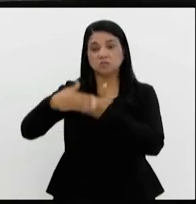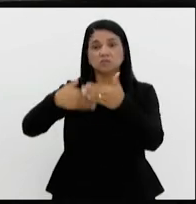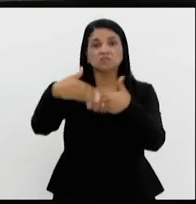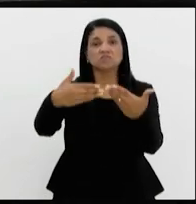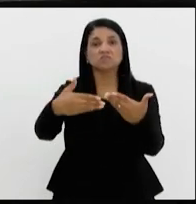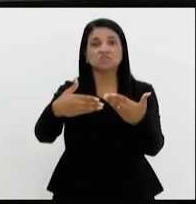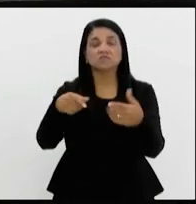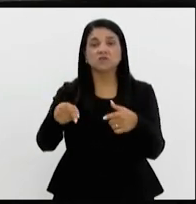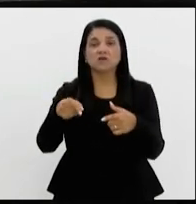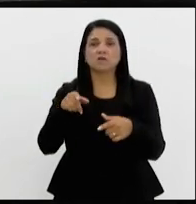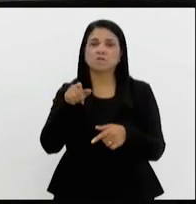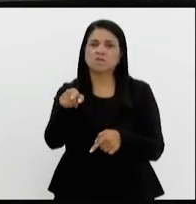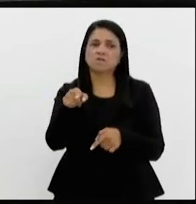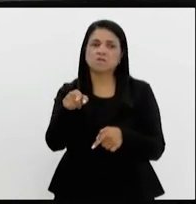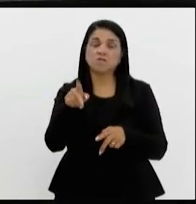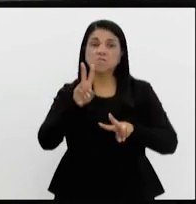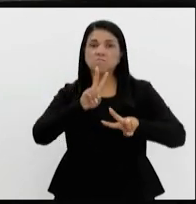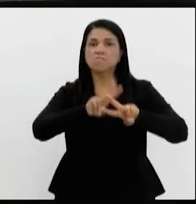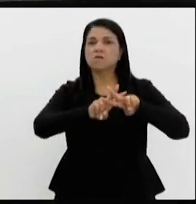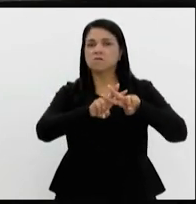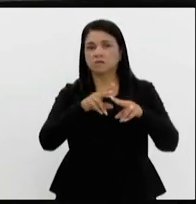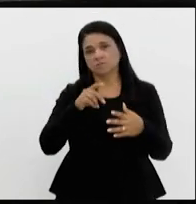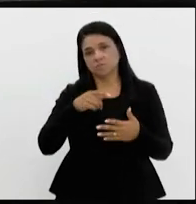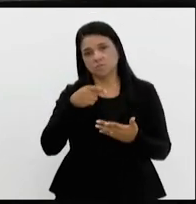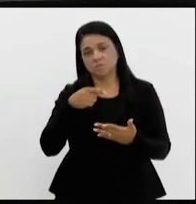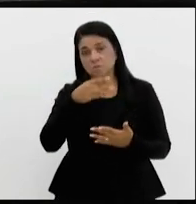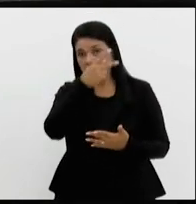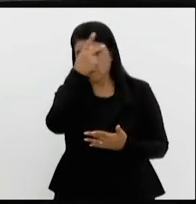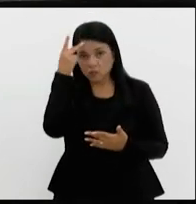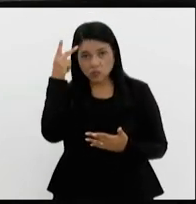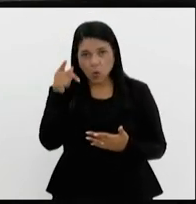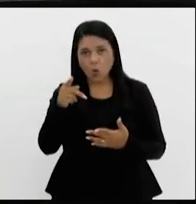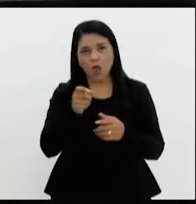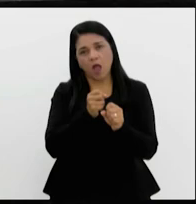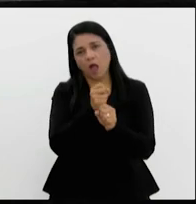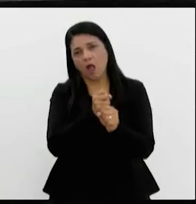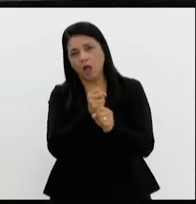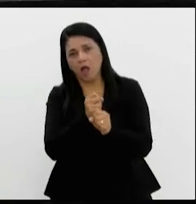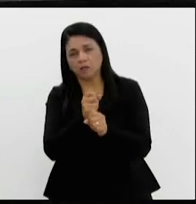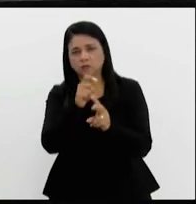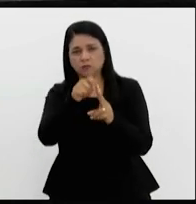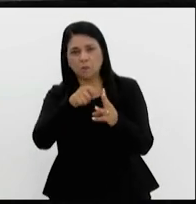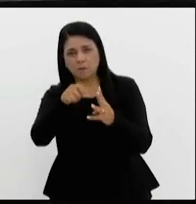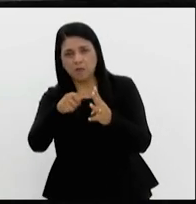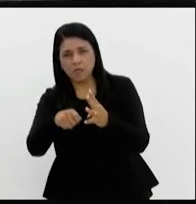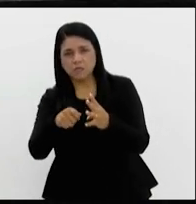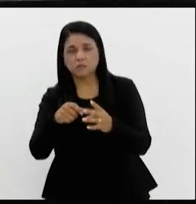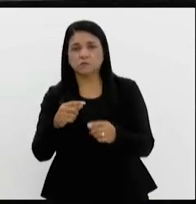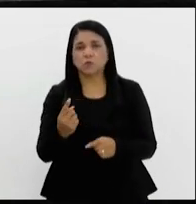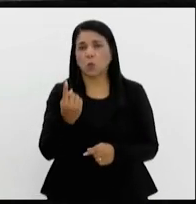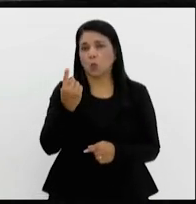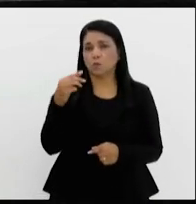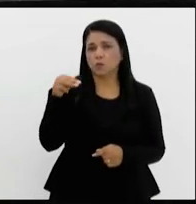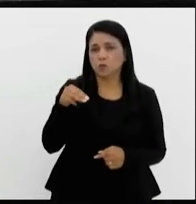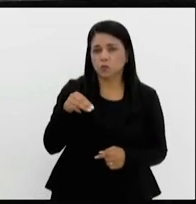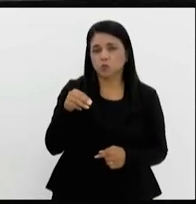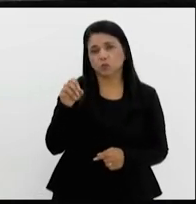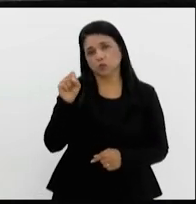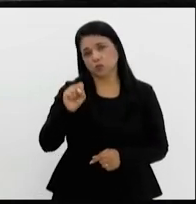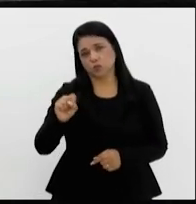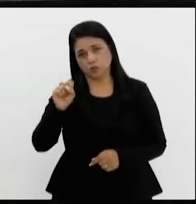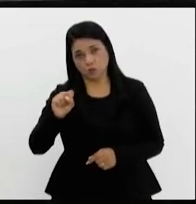outros. Não conteis a prisão por anos ou meses, mas por minutos, por